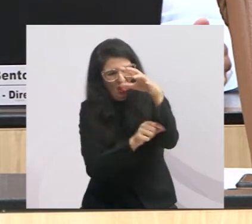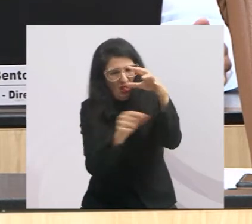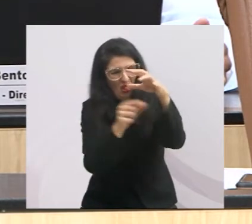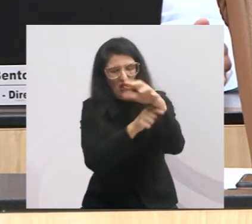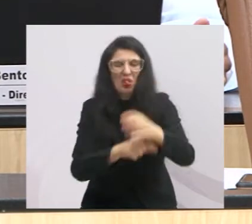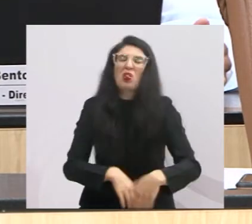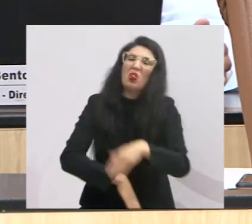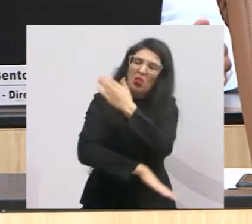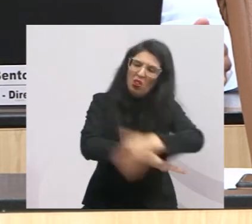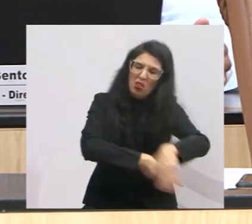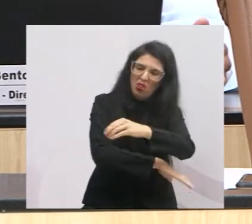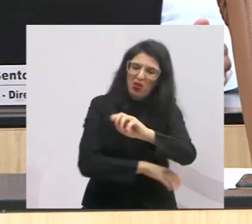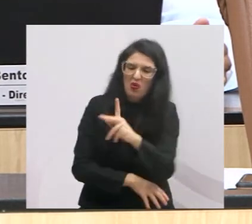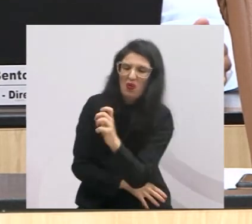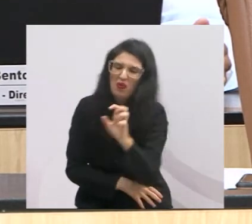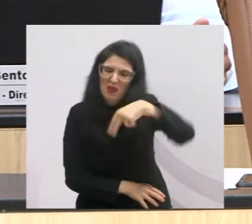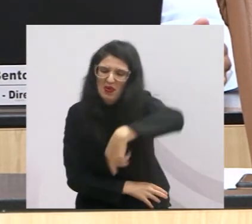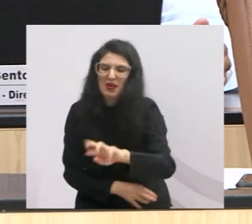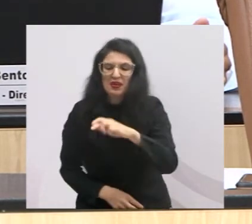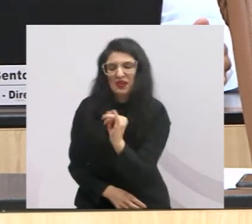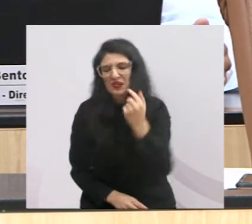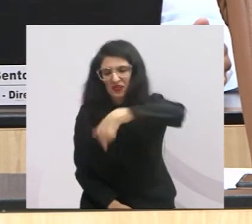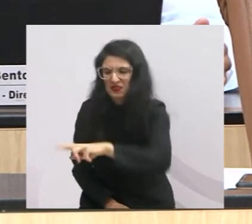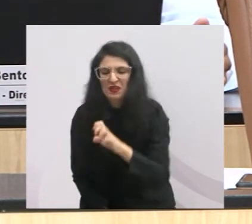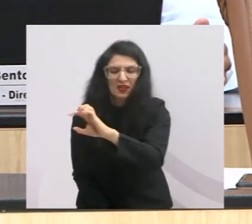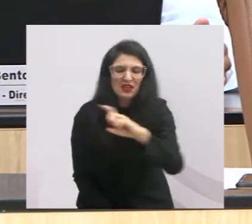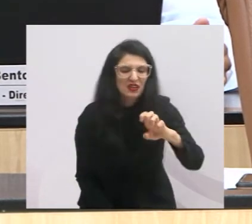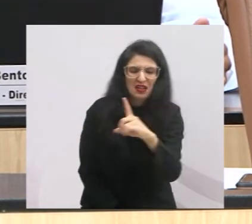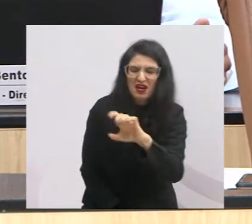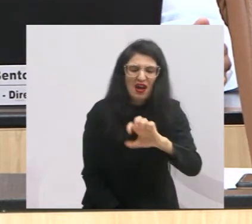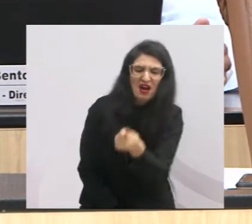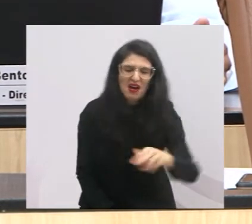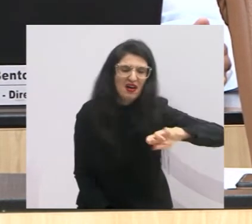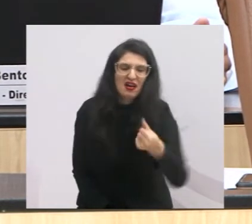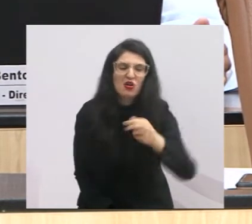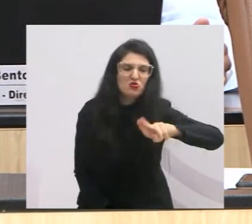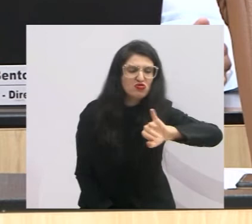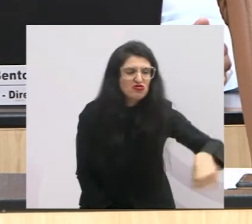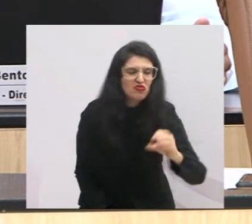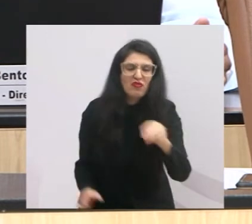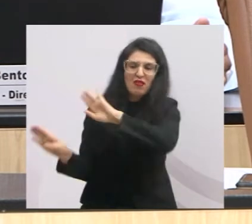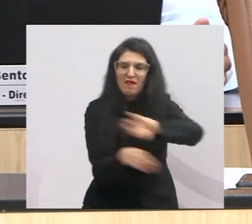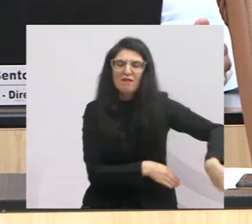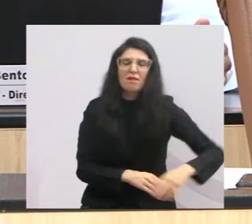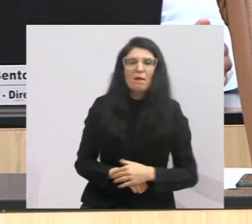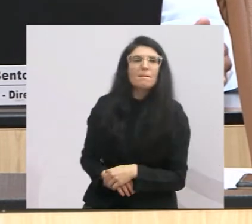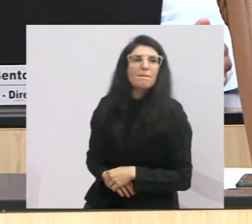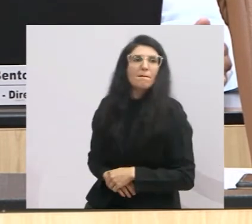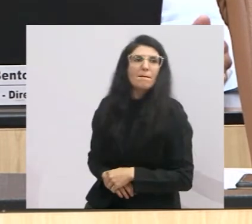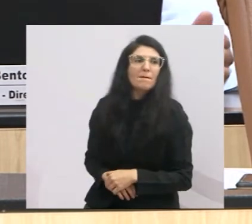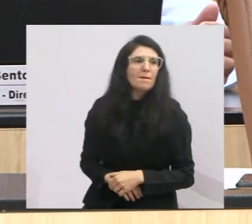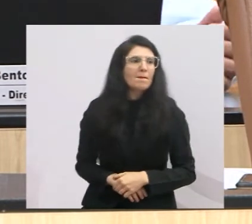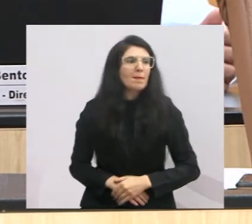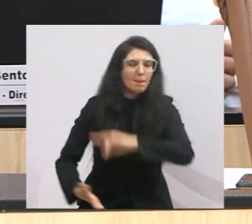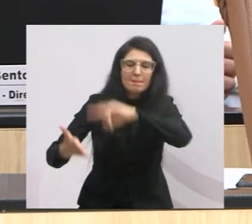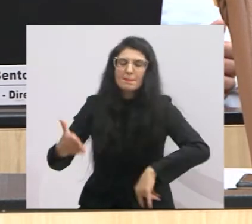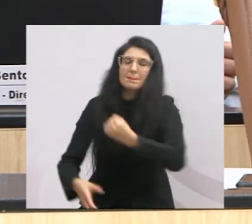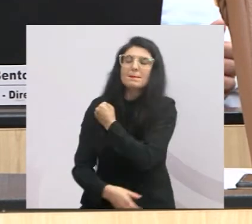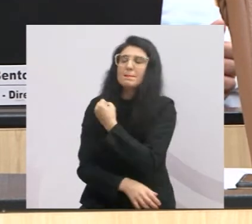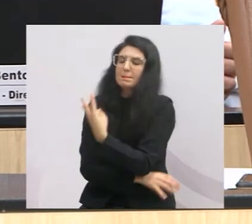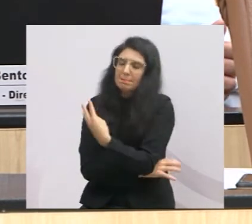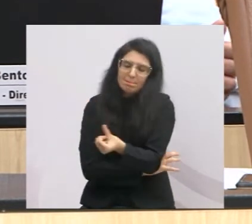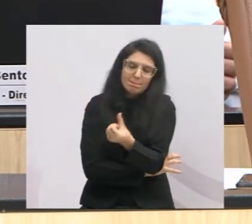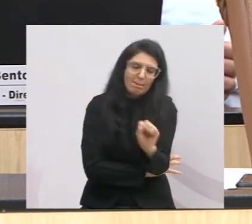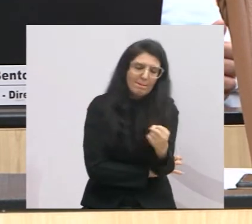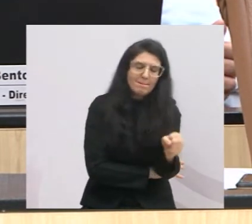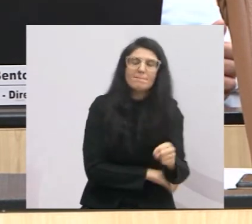nada mais serve e presta, senão para se lançar fora e ser pisado pelos homens. Vós sois a